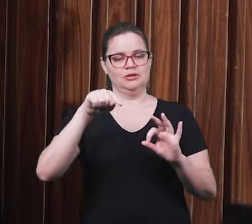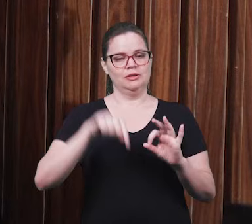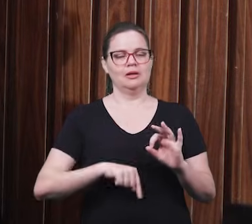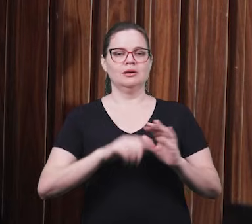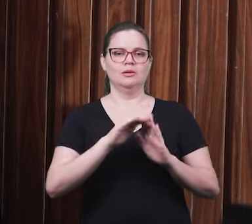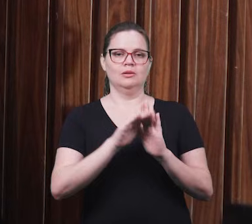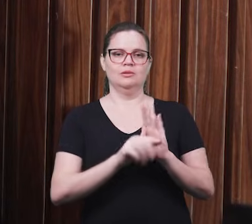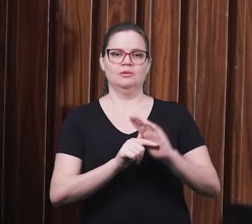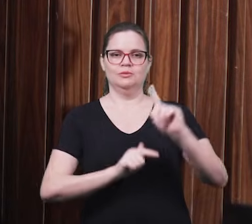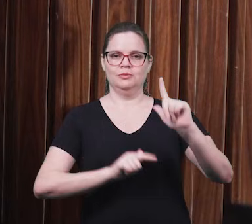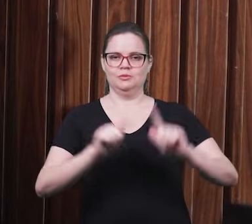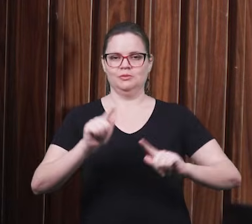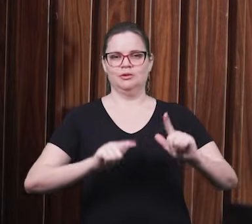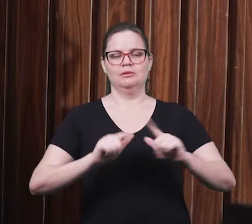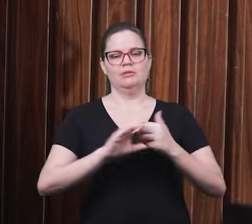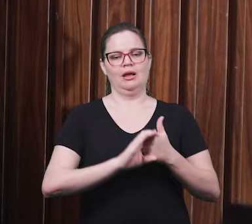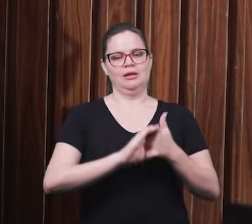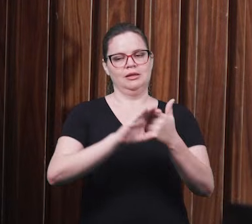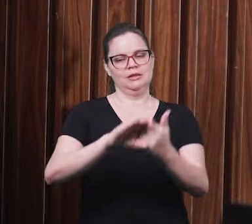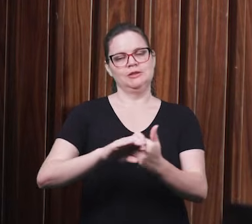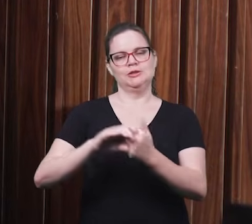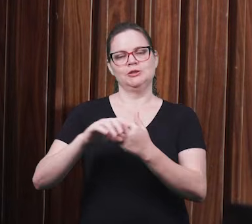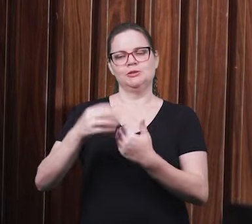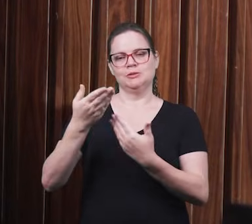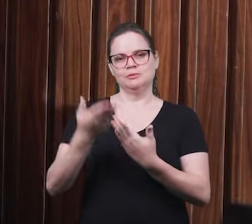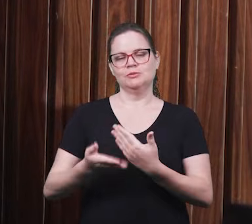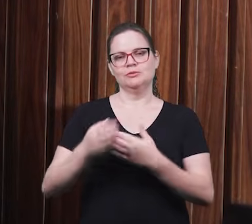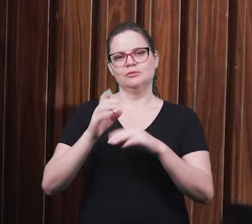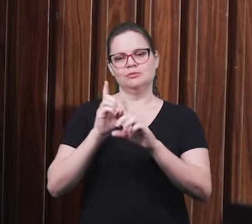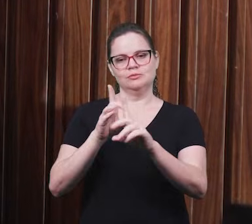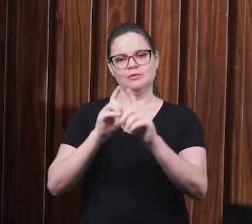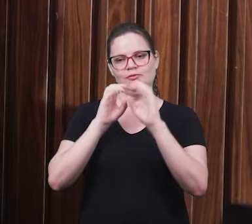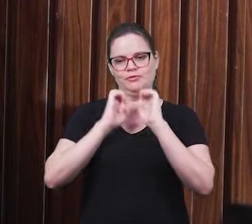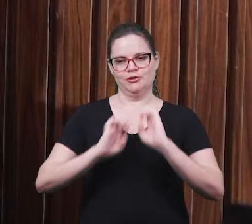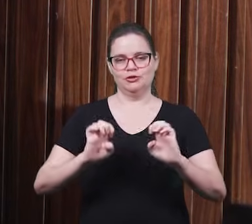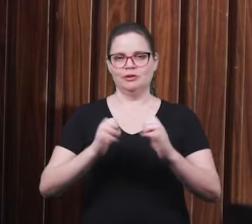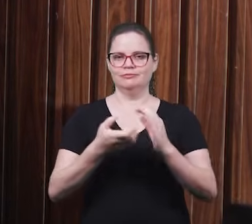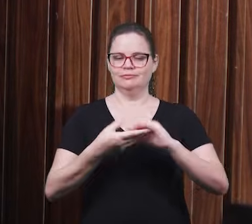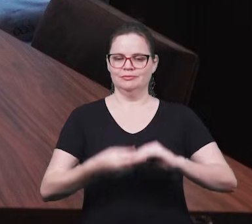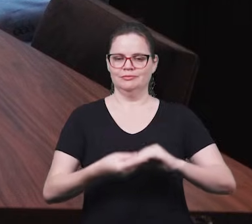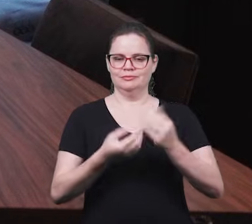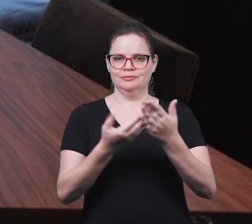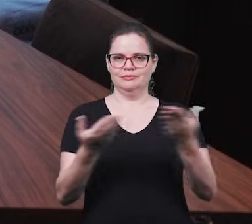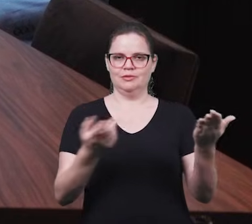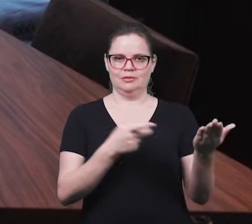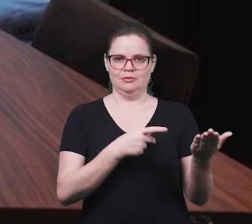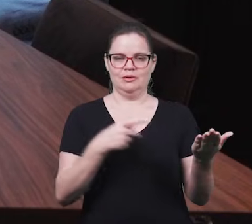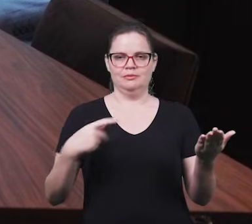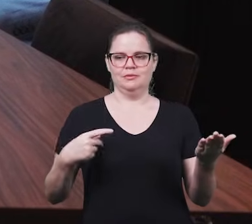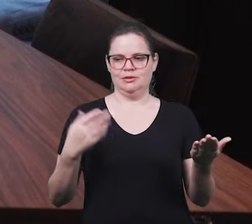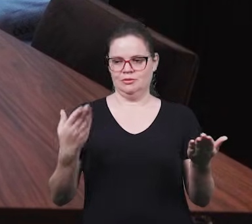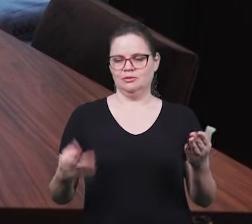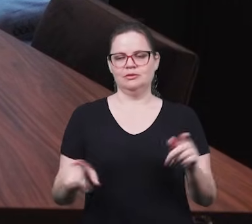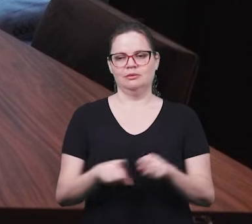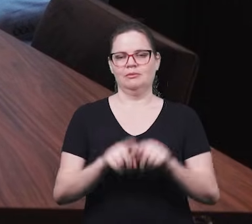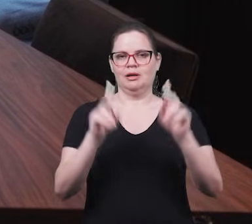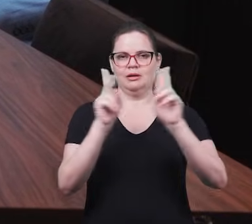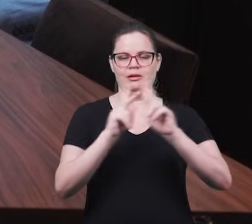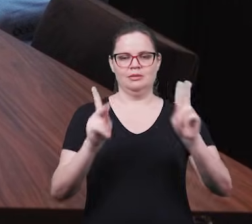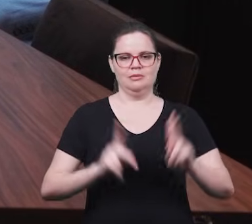e Evangelho. Eu saúdo com a paz do Senhor. Nós estamos aqui com os pastores André e o pastor